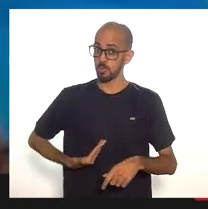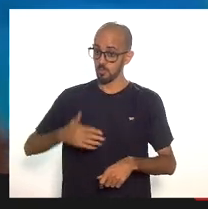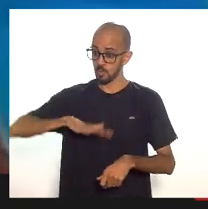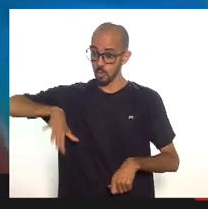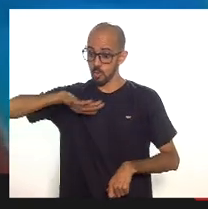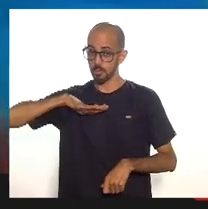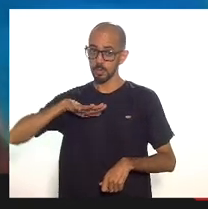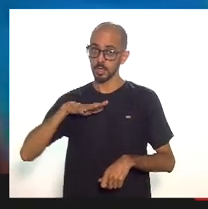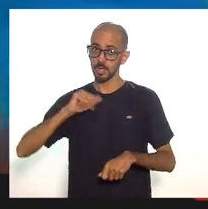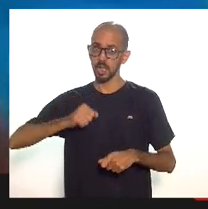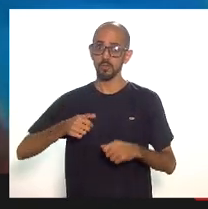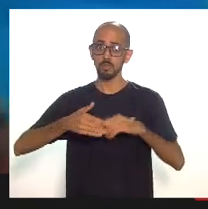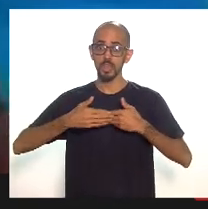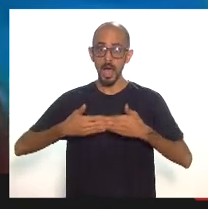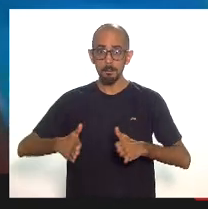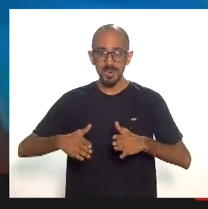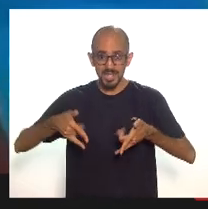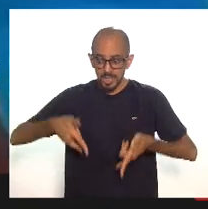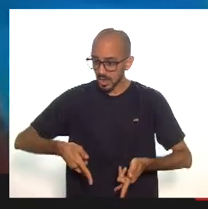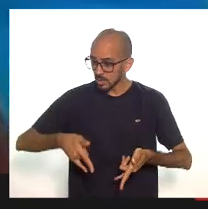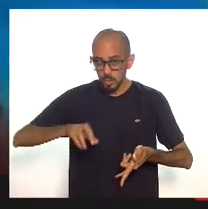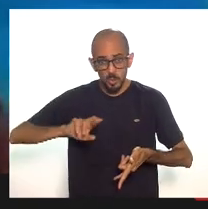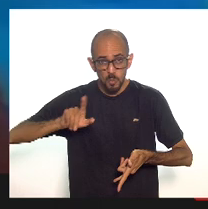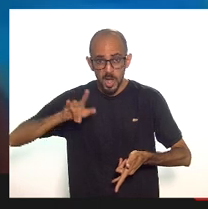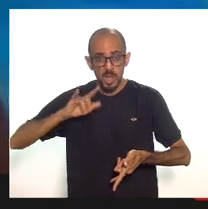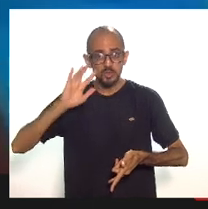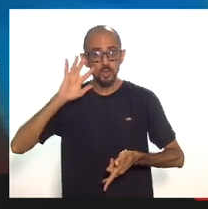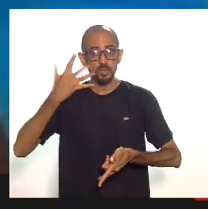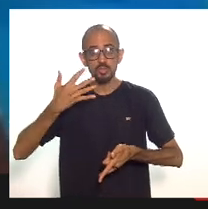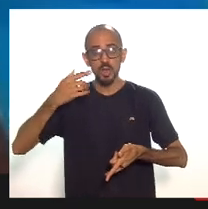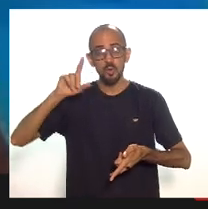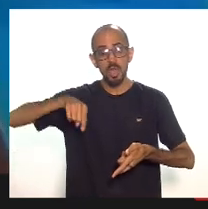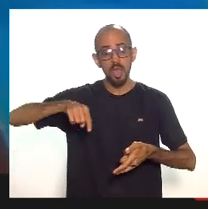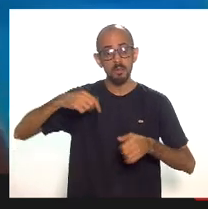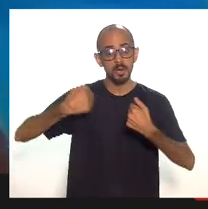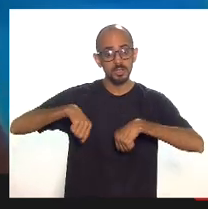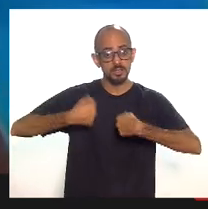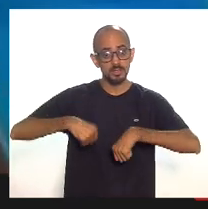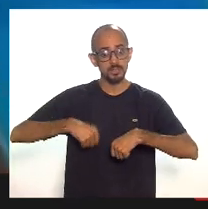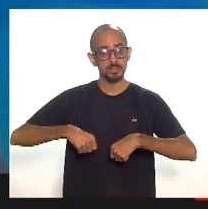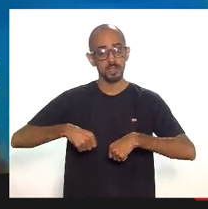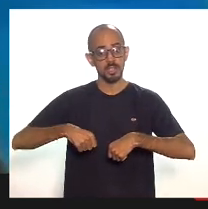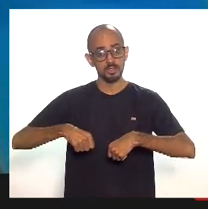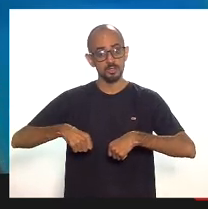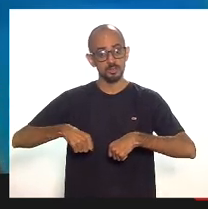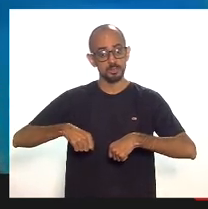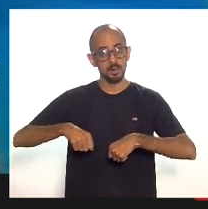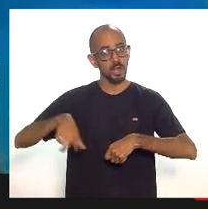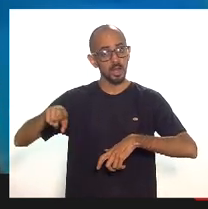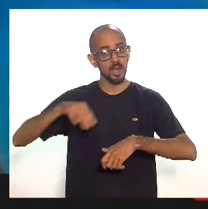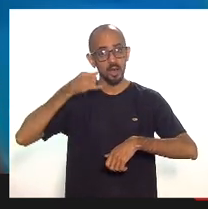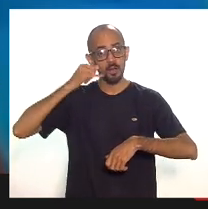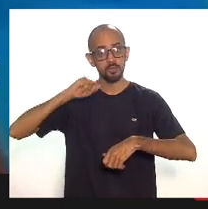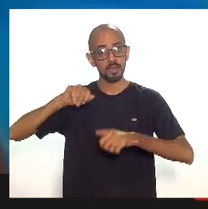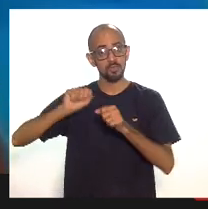fala, vamos abrir leitos não é uma solução, é uma necessidade para cobrir aquilo que ele não está fazendo. A gente